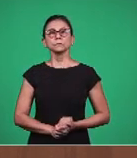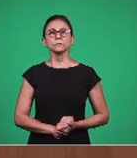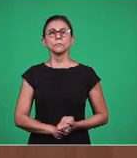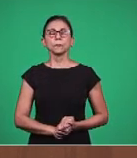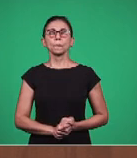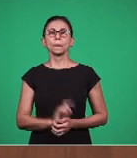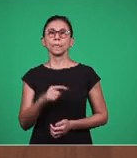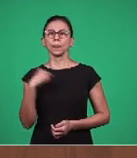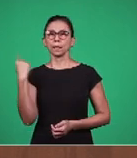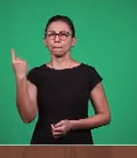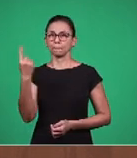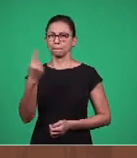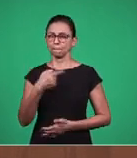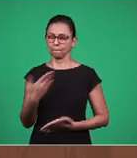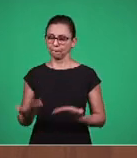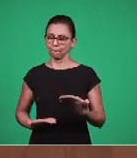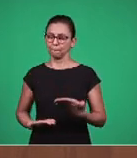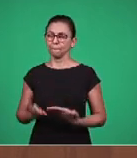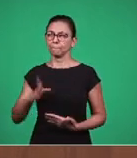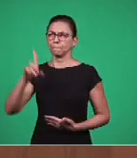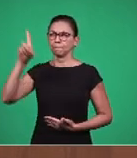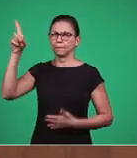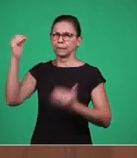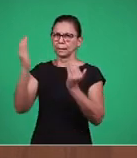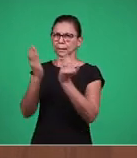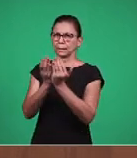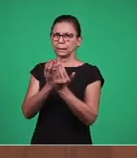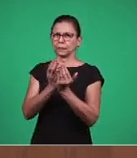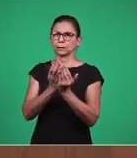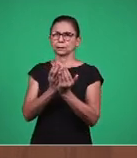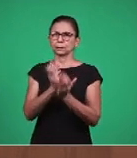de Deus, como crentes em Jesus e como